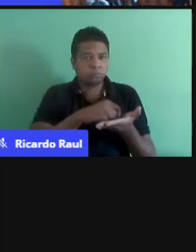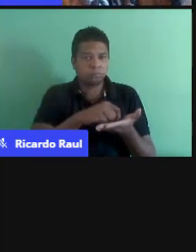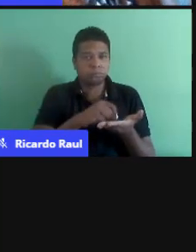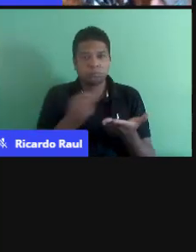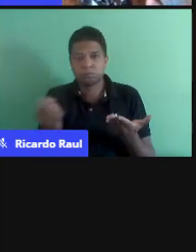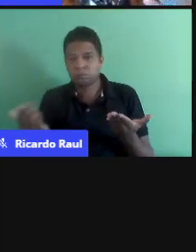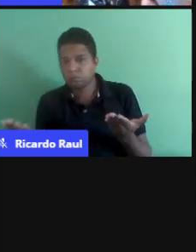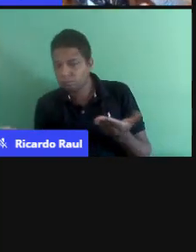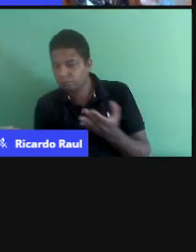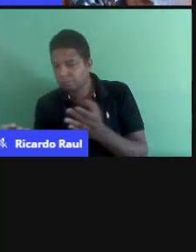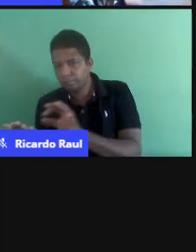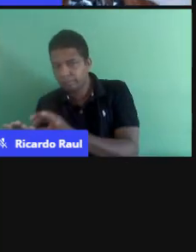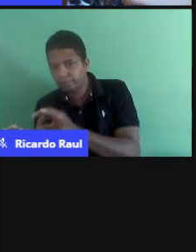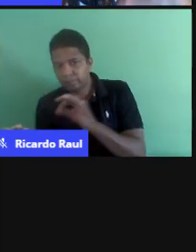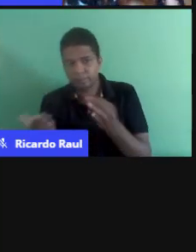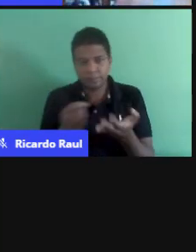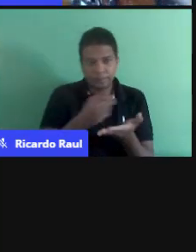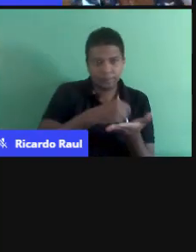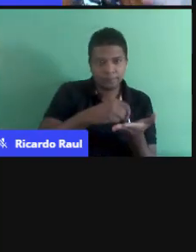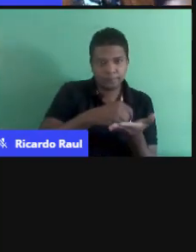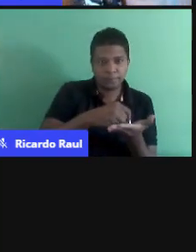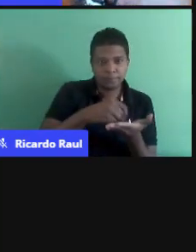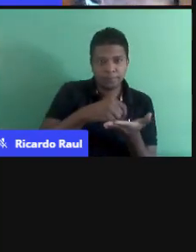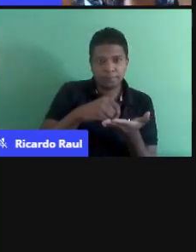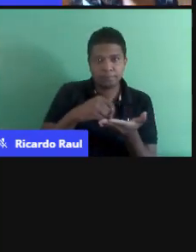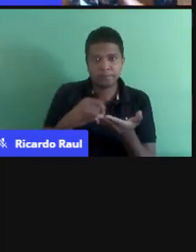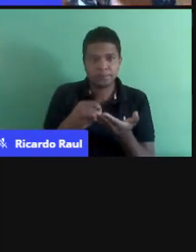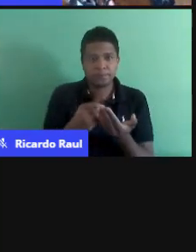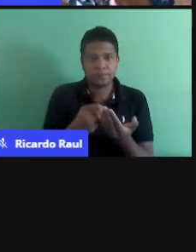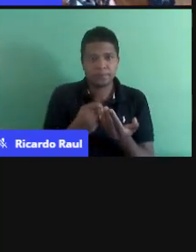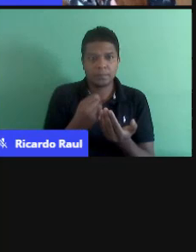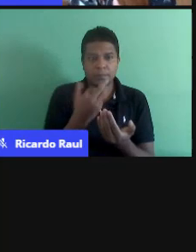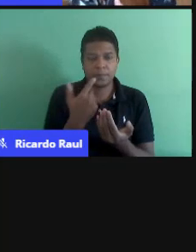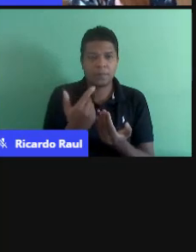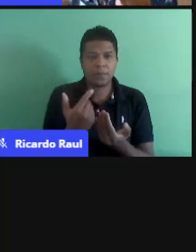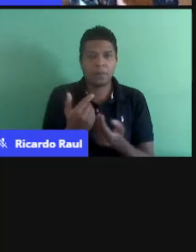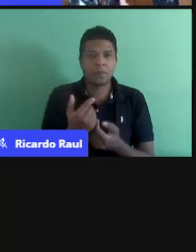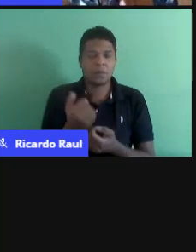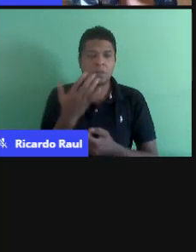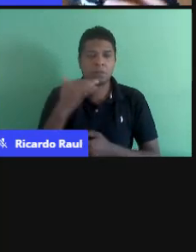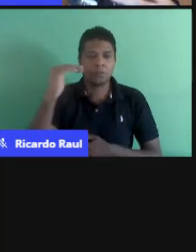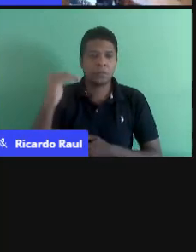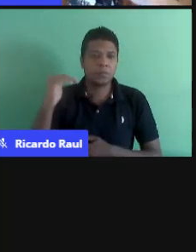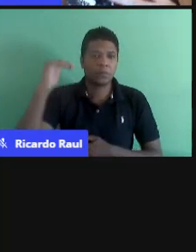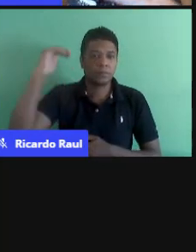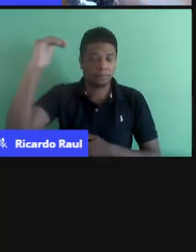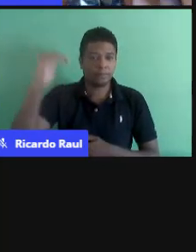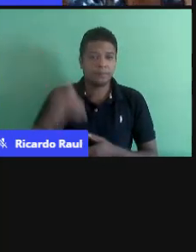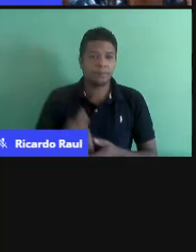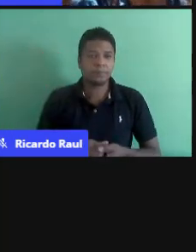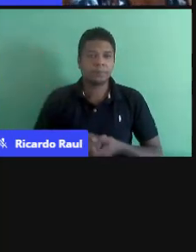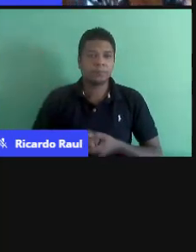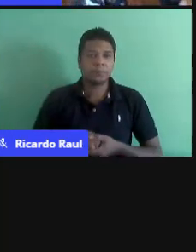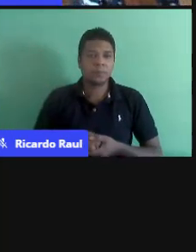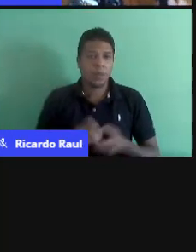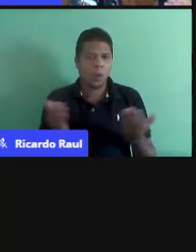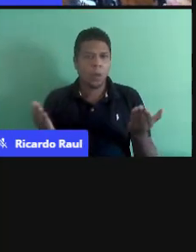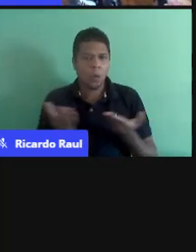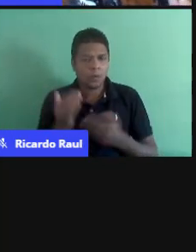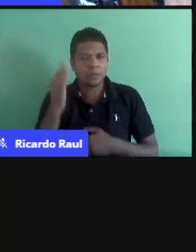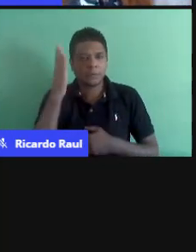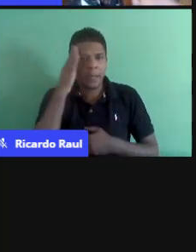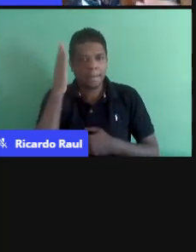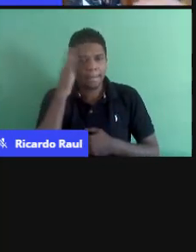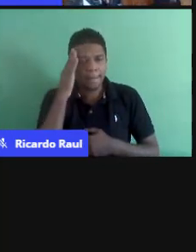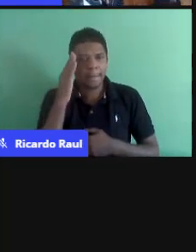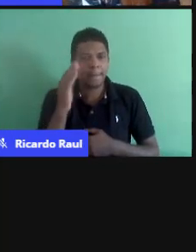próximo à perfeição, de acordo com o modelo da cultura adulta. Então, hoje nós já sabemos